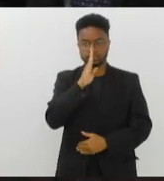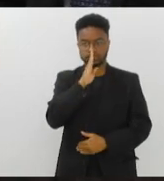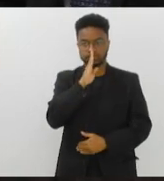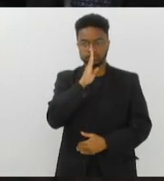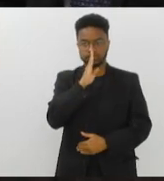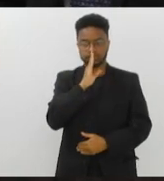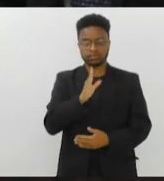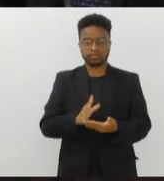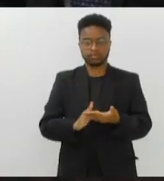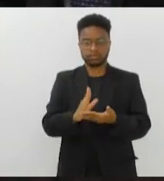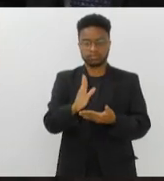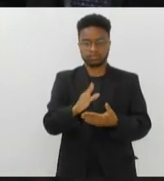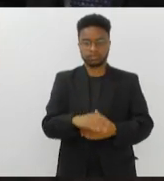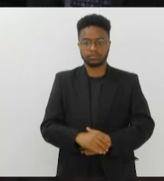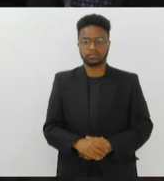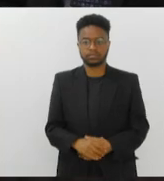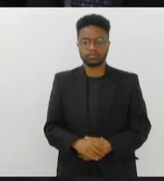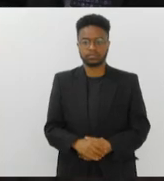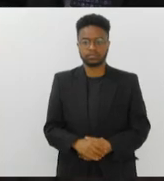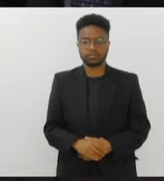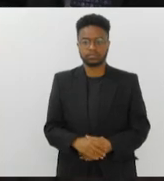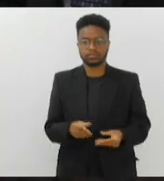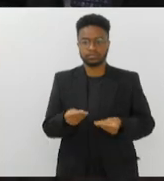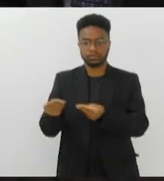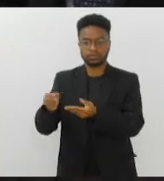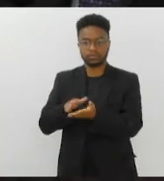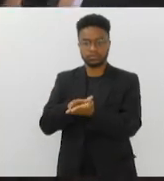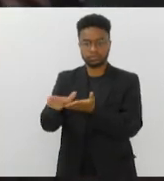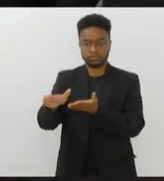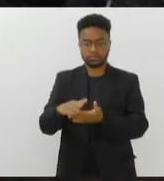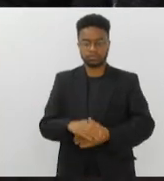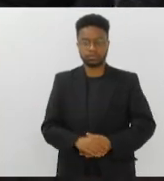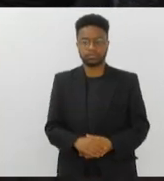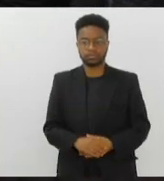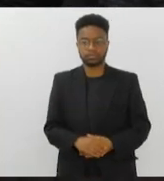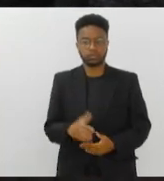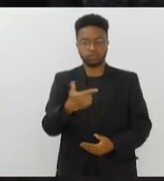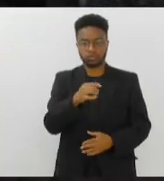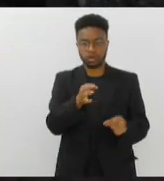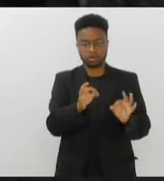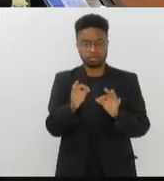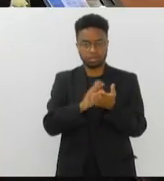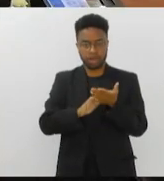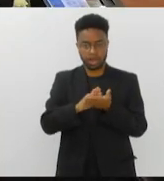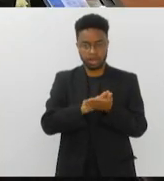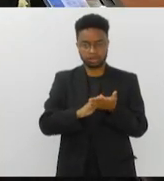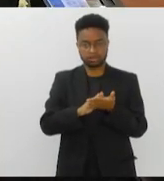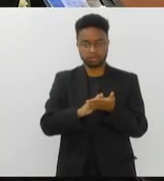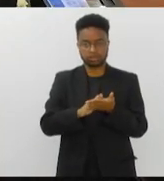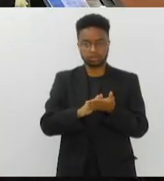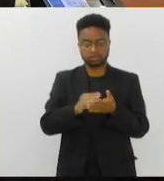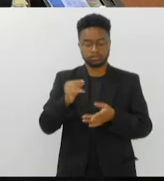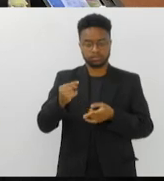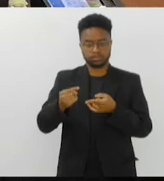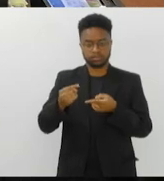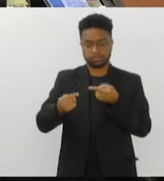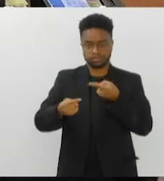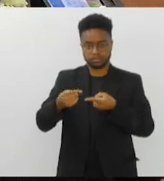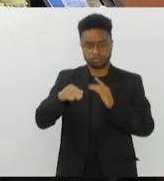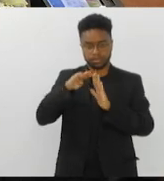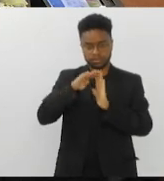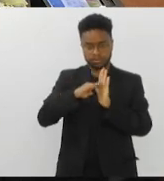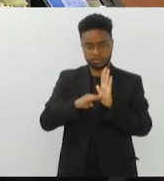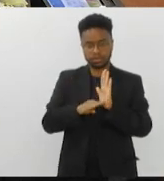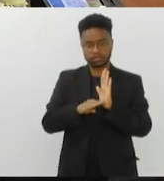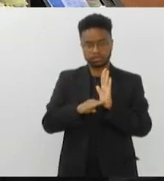estão, aprovado. Vai à publicação. Nada mais havendo a tratar, na hora do